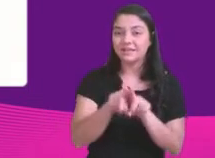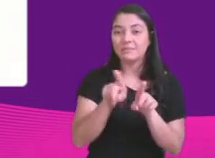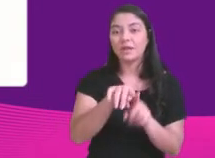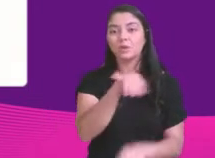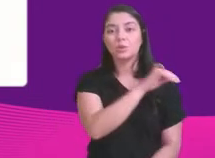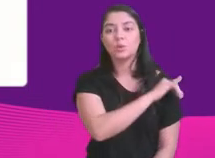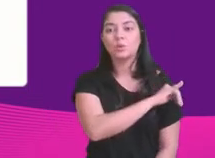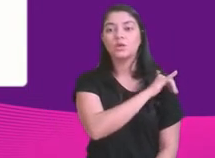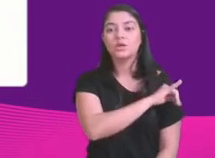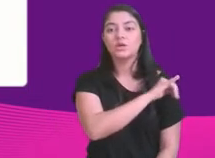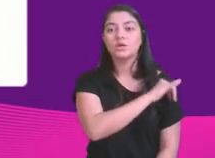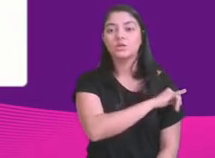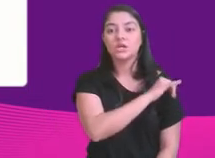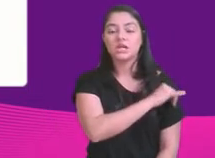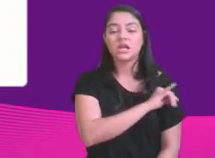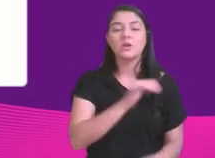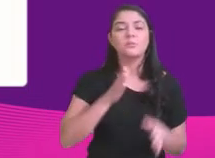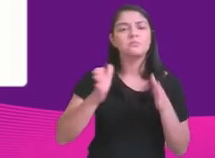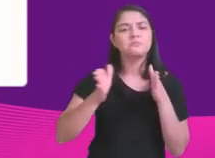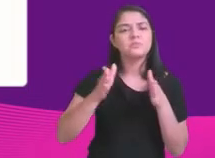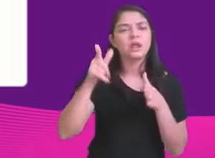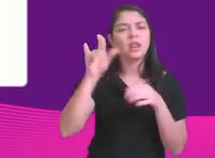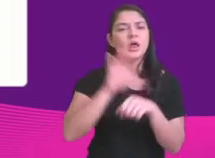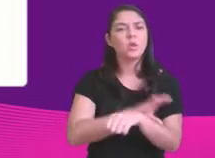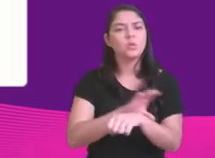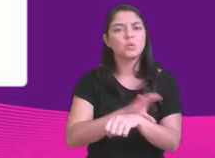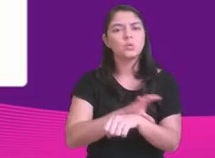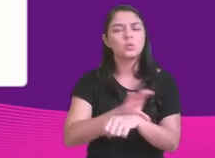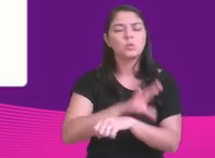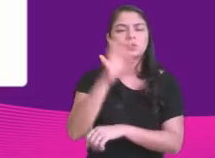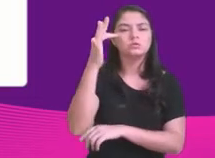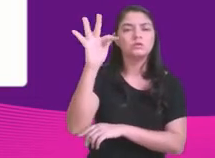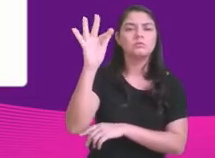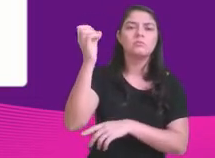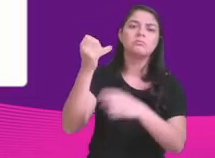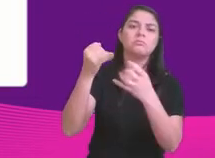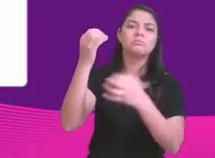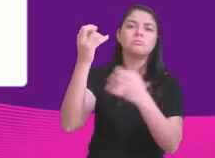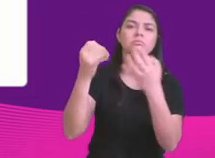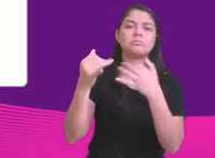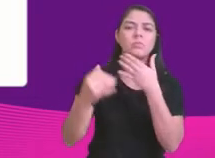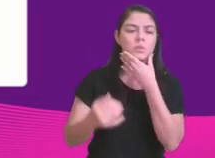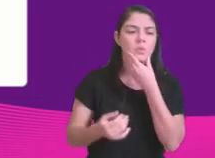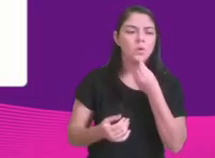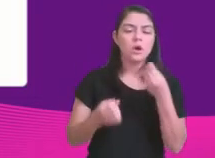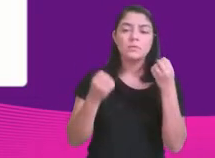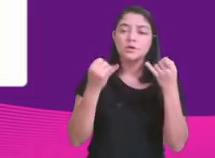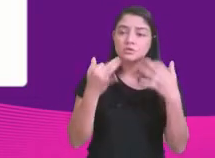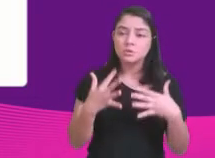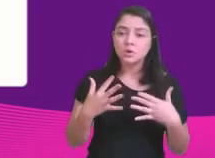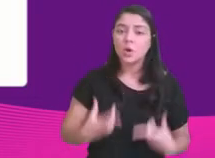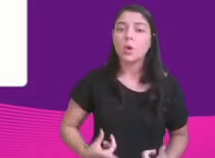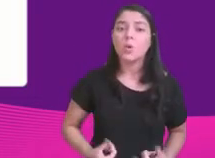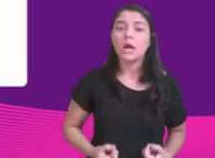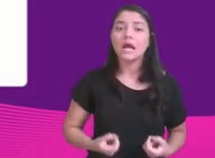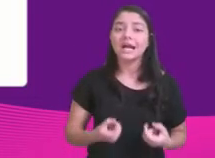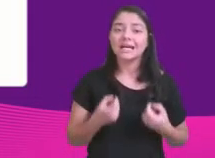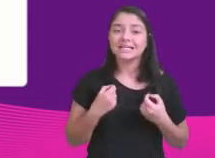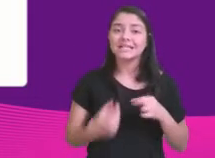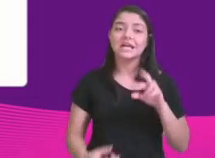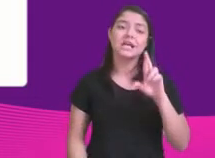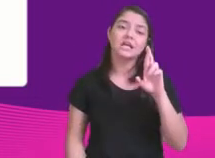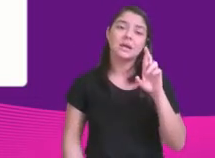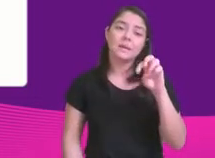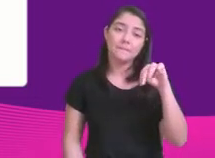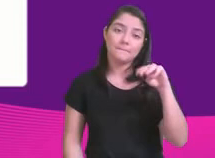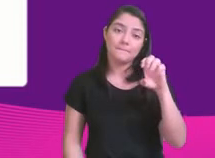Janeiro. E durante esse curso, um homem que idealizou a cirurgia do câncer do reto,